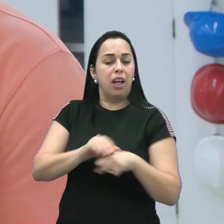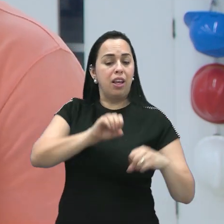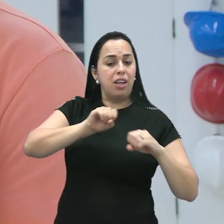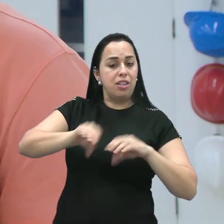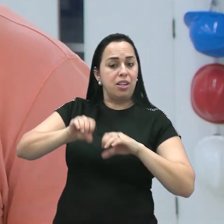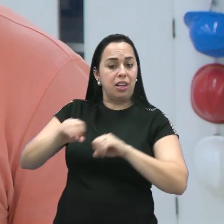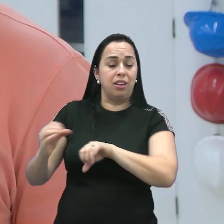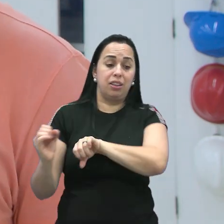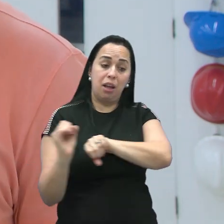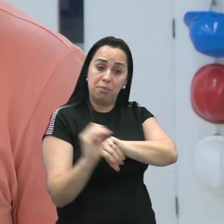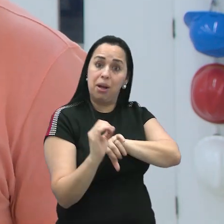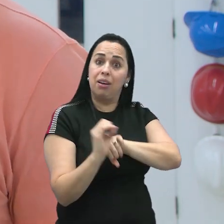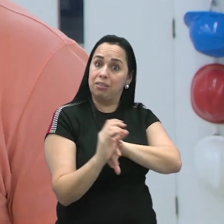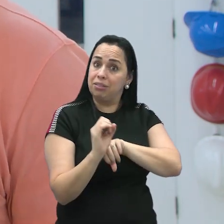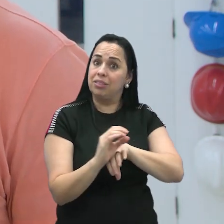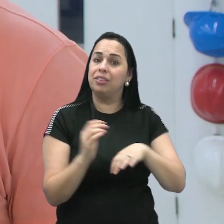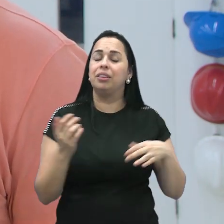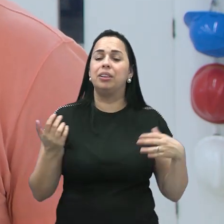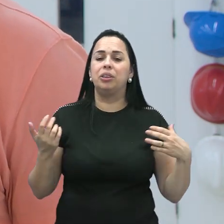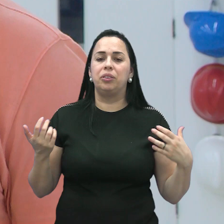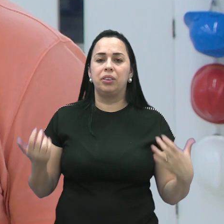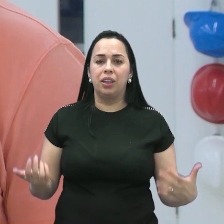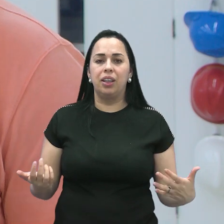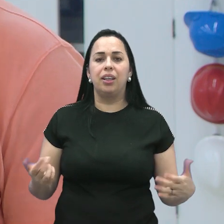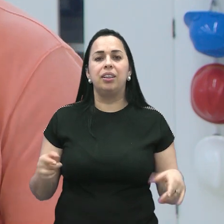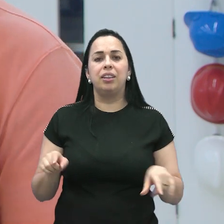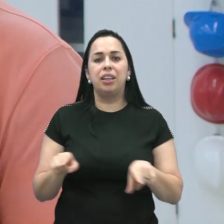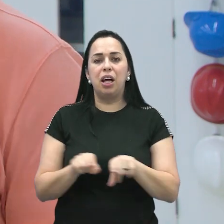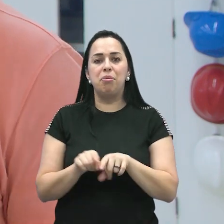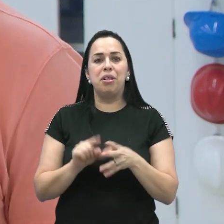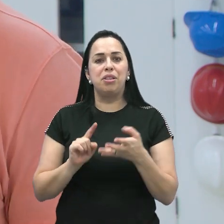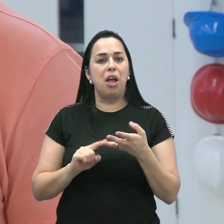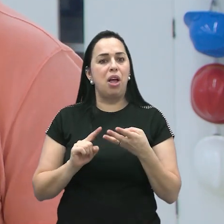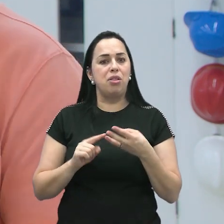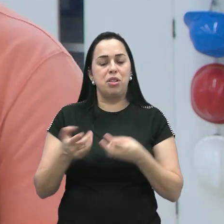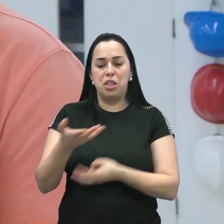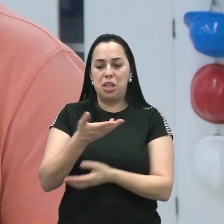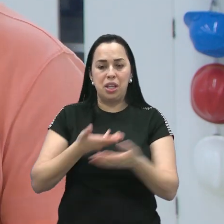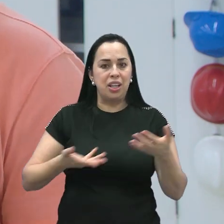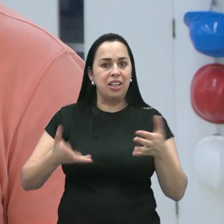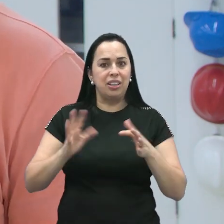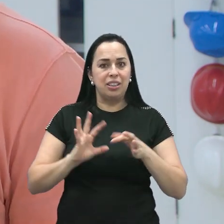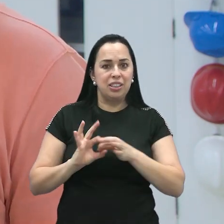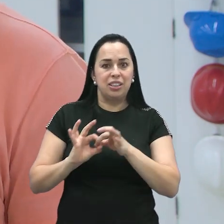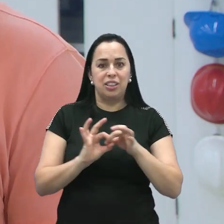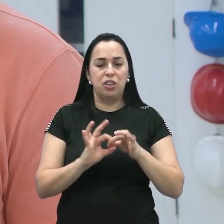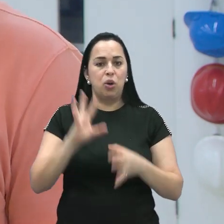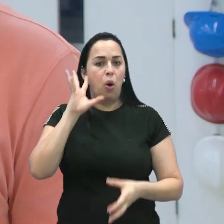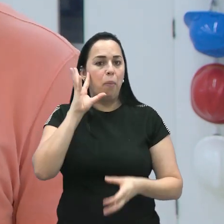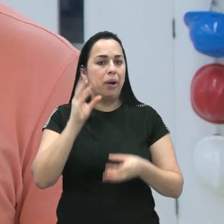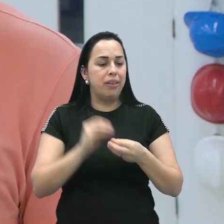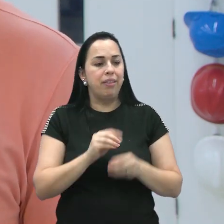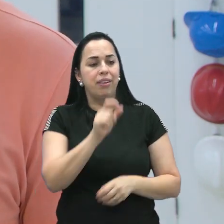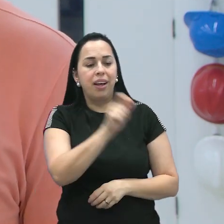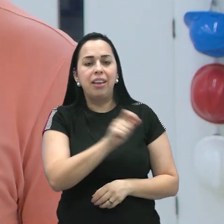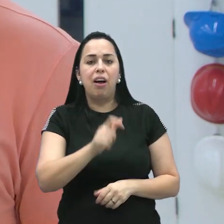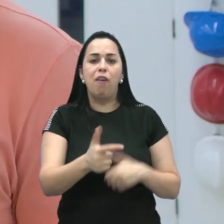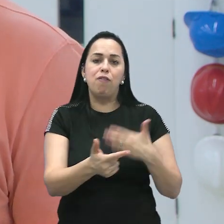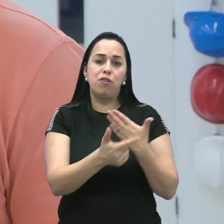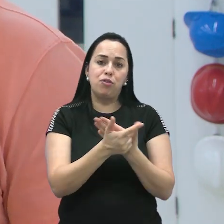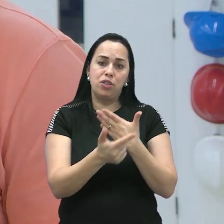passar conhecimento e vice-versa. E também dos momentos de confraternização, todos estarem juntos sempre, cada um entendendo o papel do